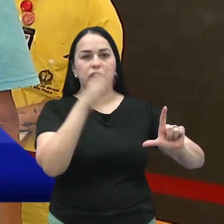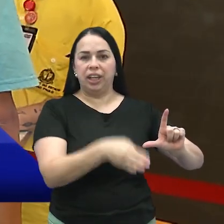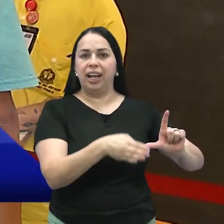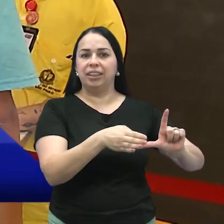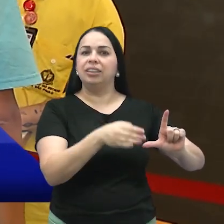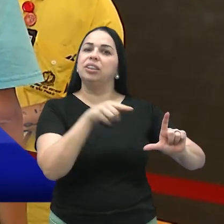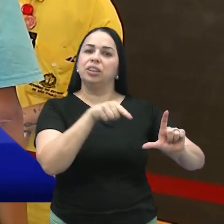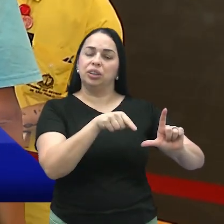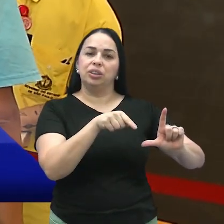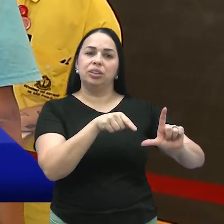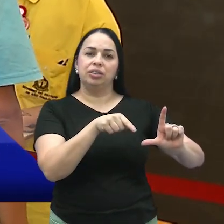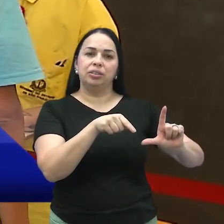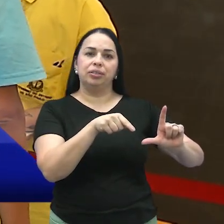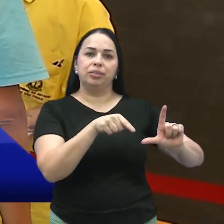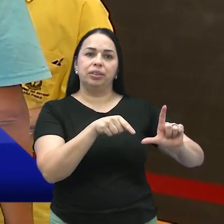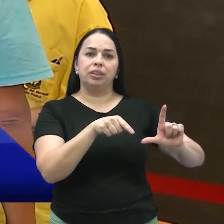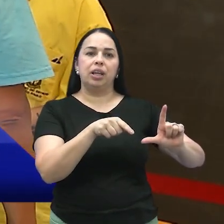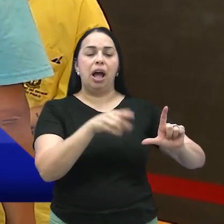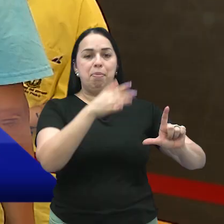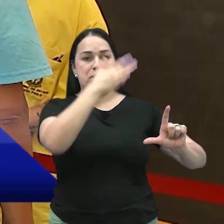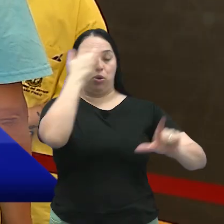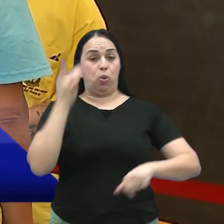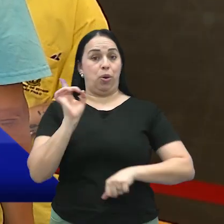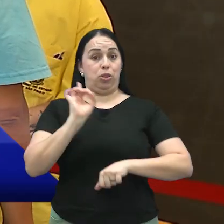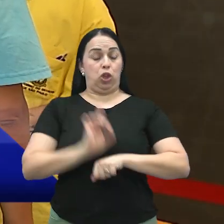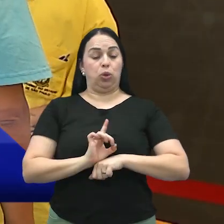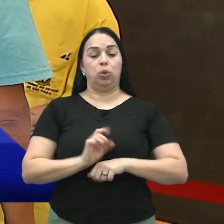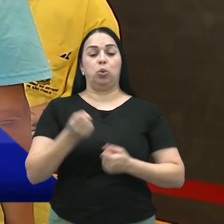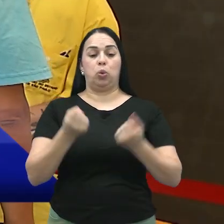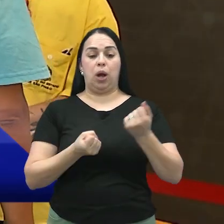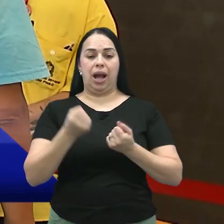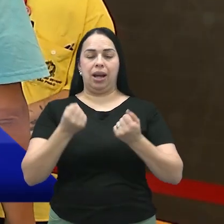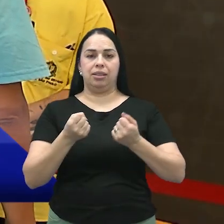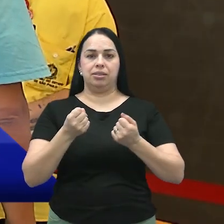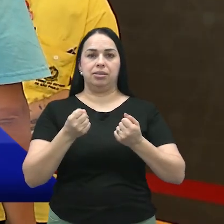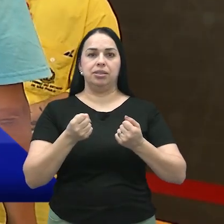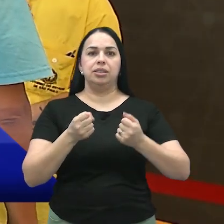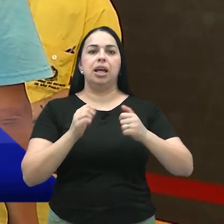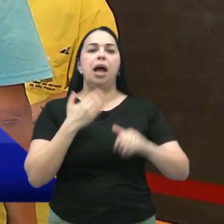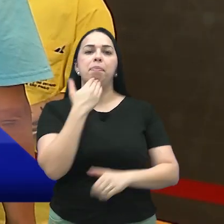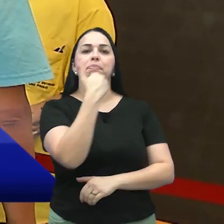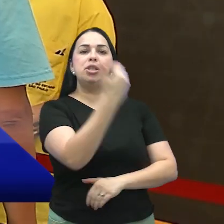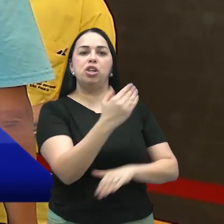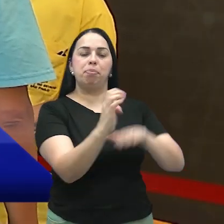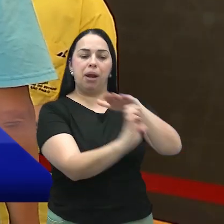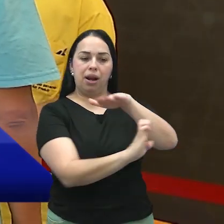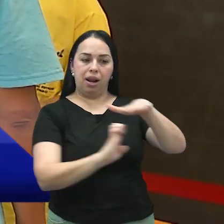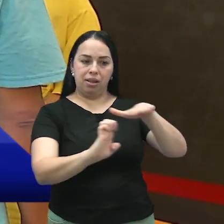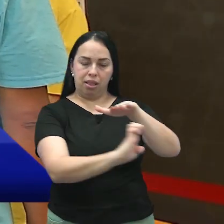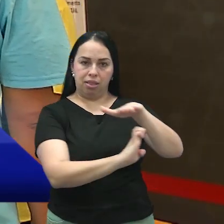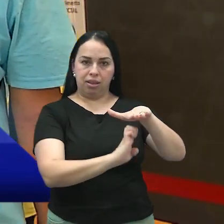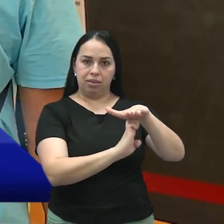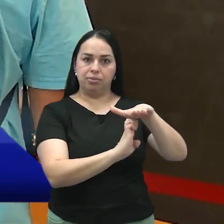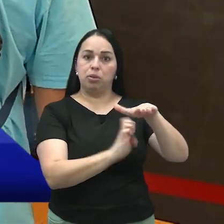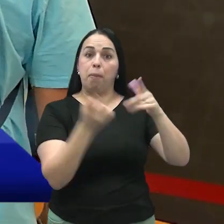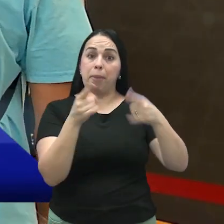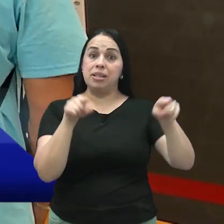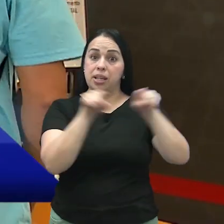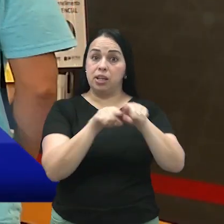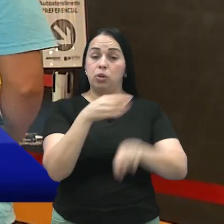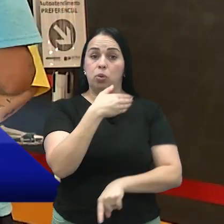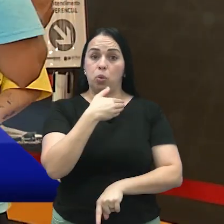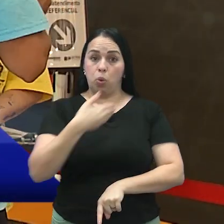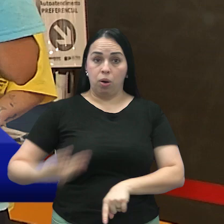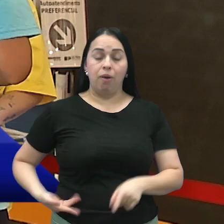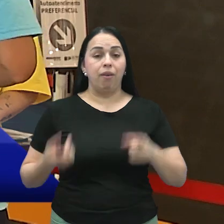realizada diretamente pelo proprietário através de uma empresa de estampagem credenciada. De